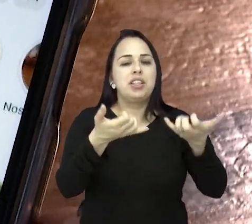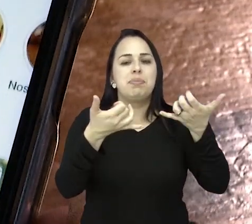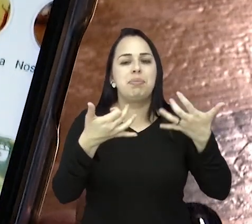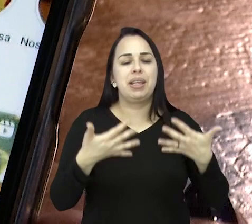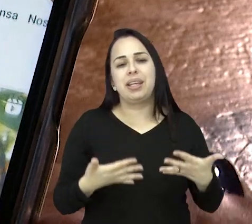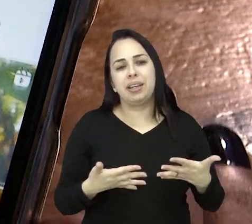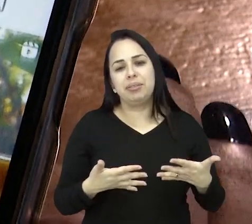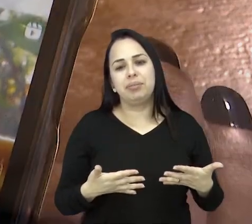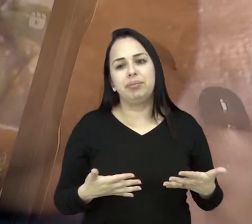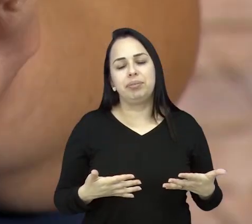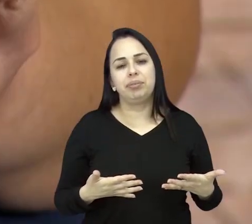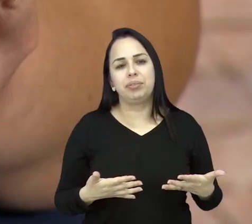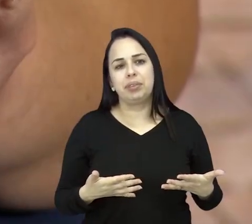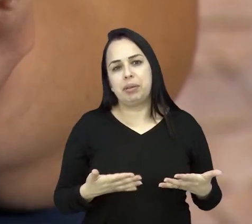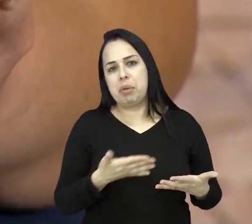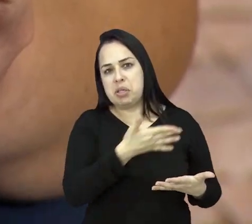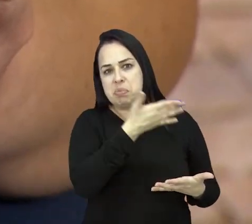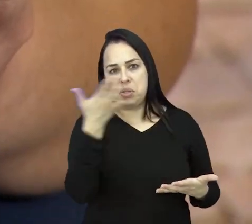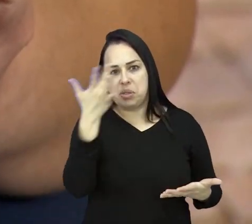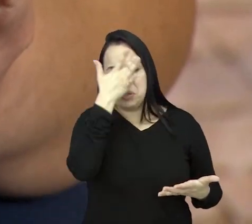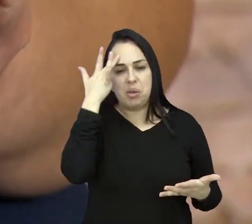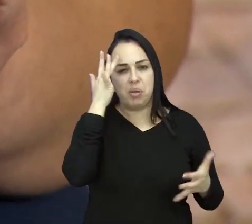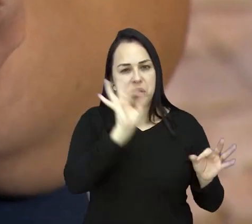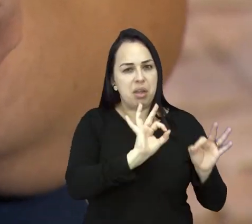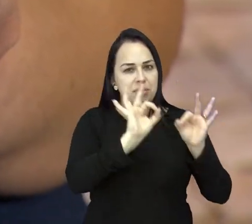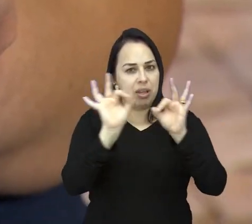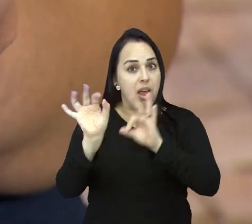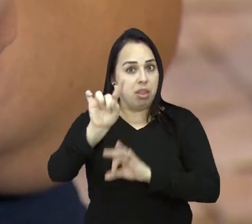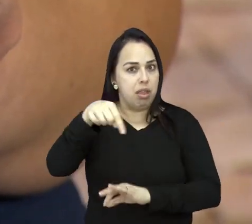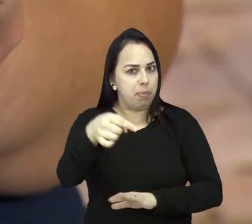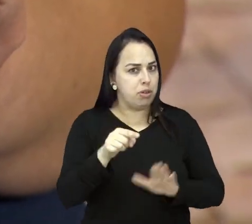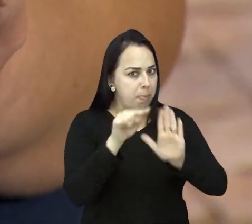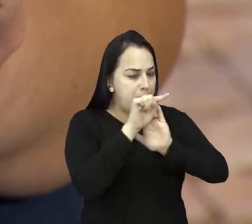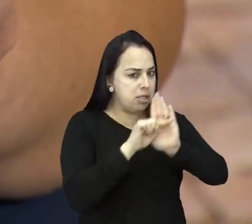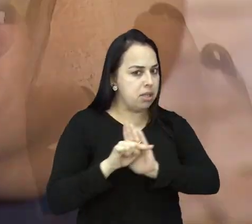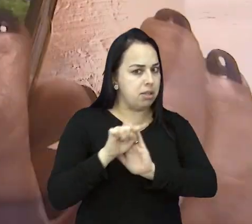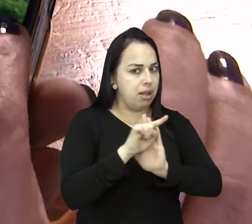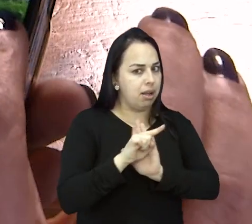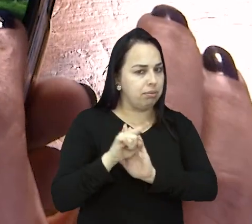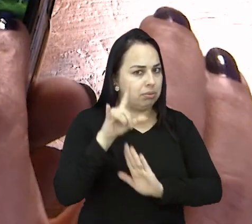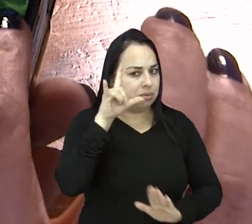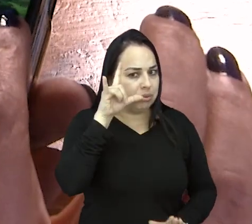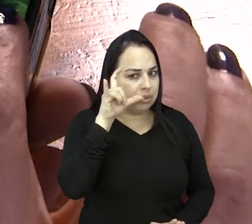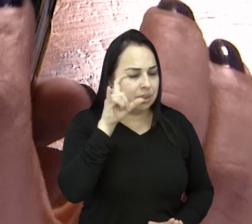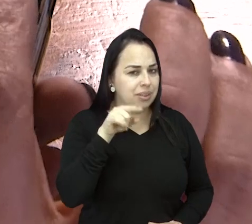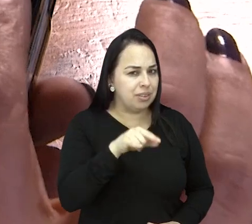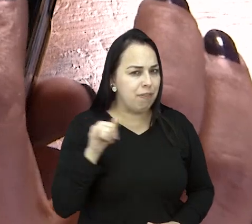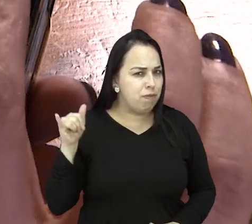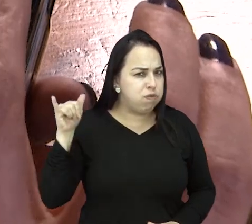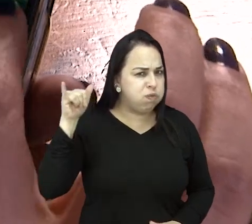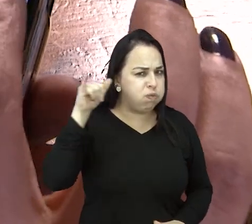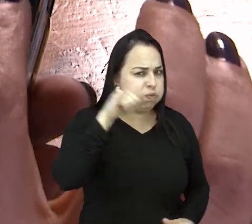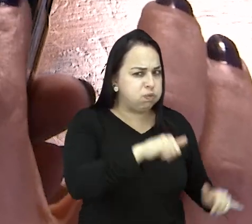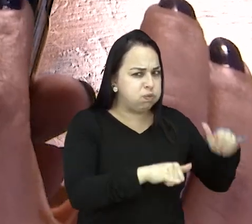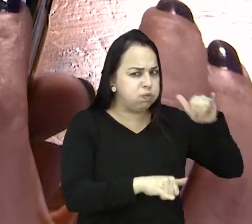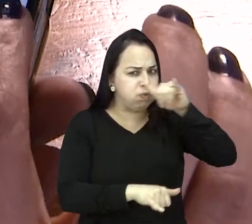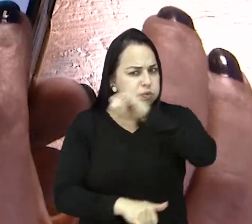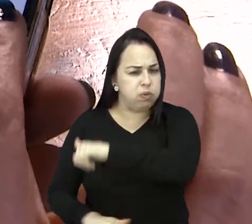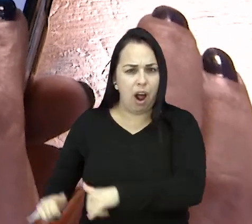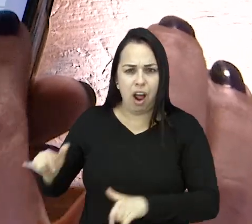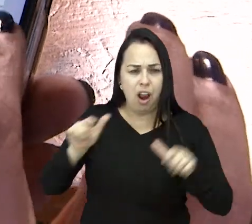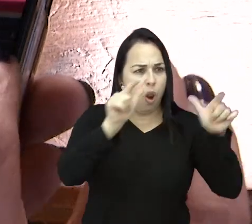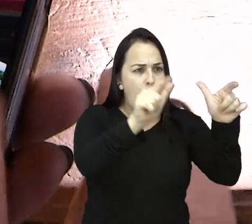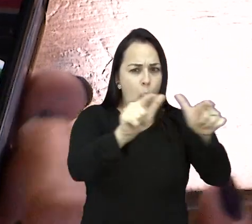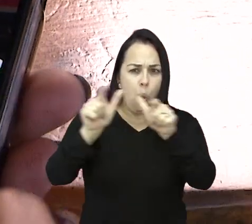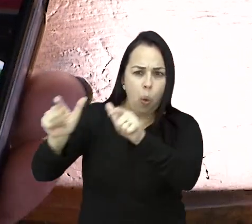fale o seguinte pros telespectadores, depois vocês procurem a Raquel. Você tem muita viagem, né? Você viaja para